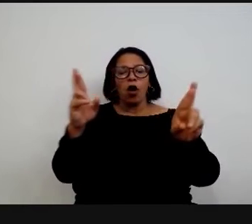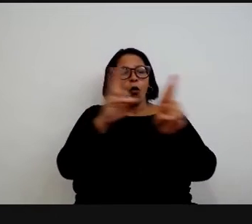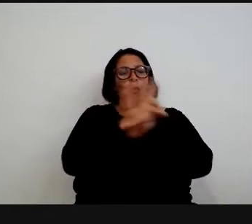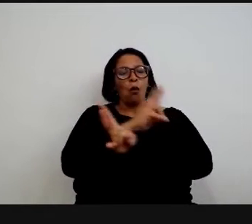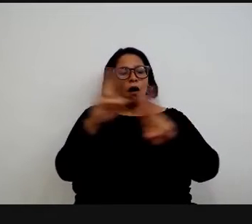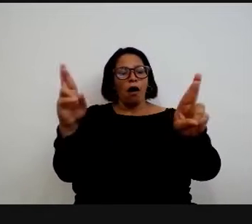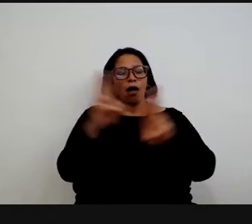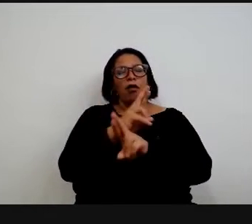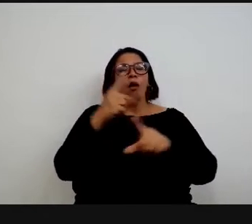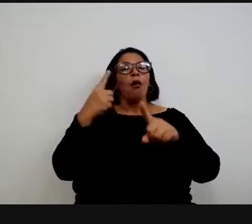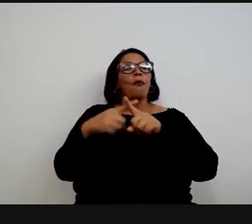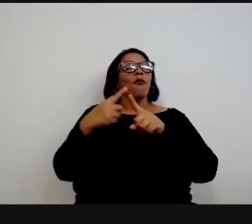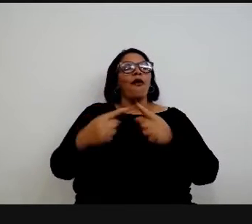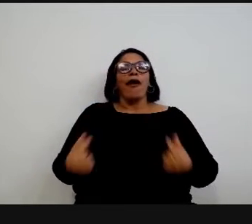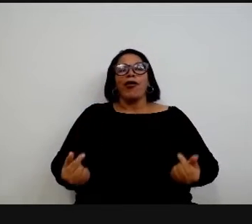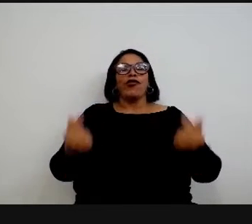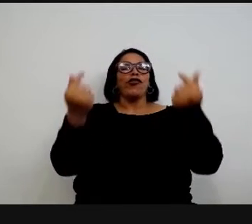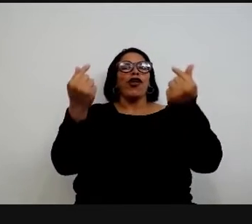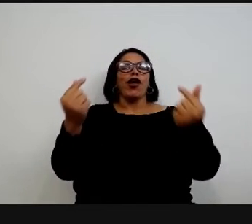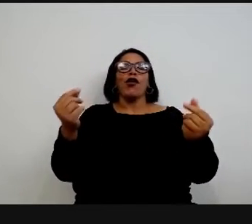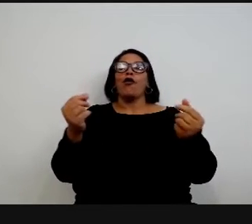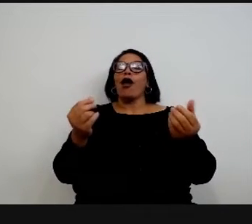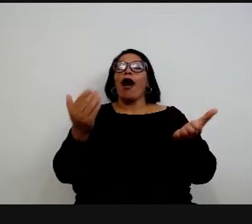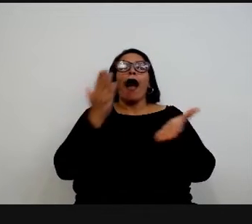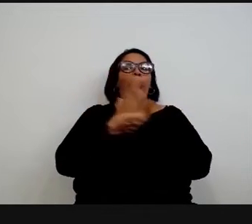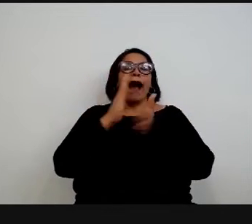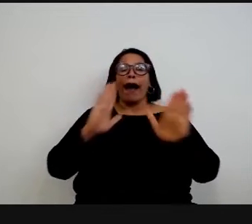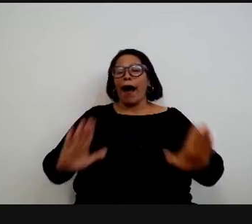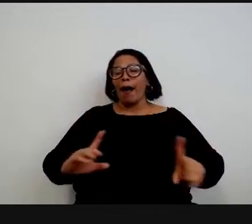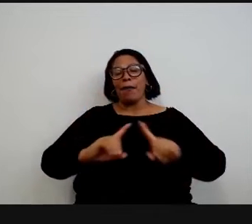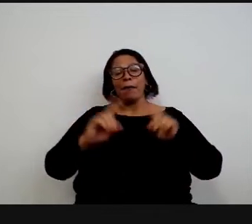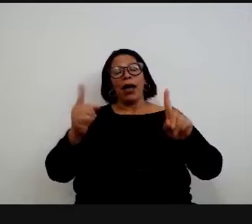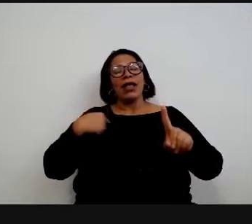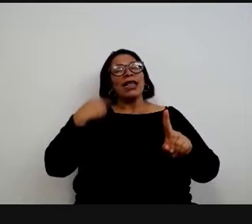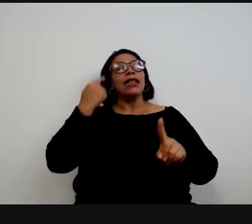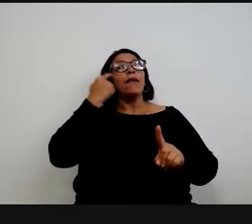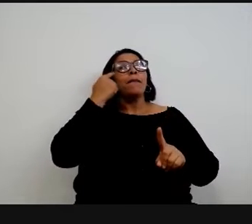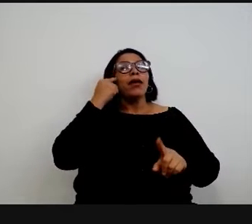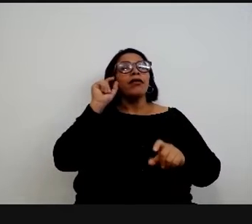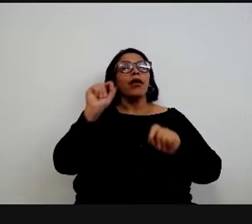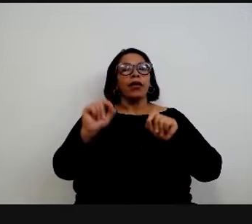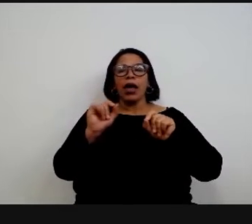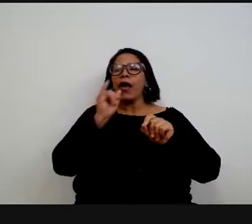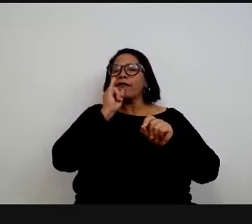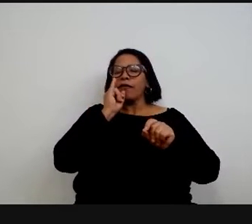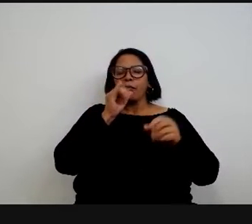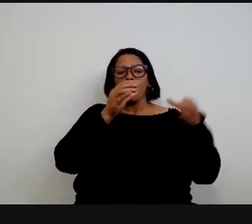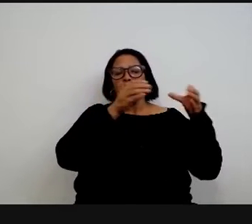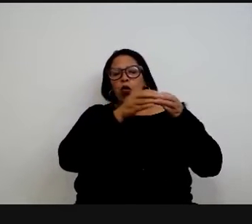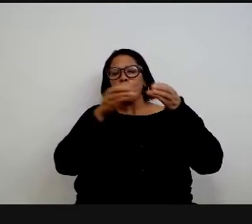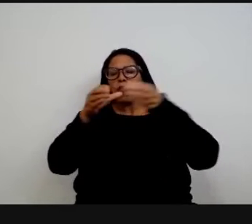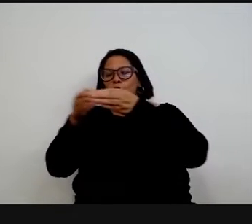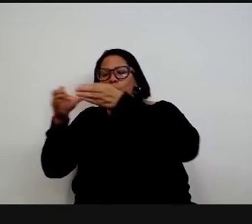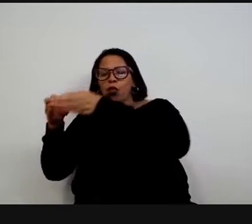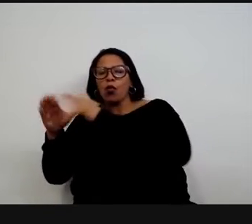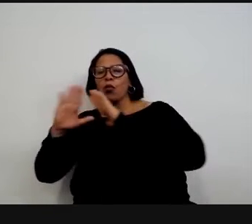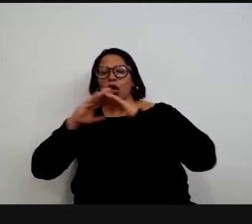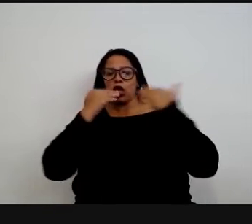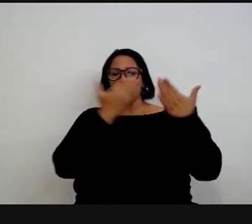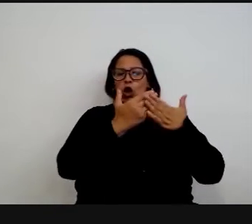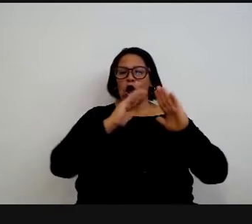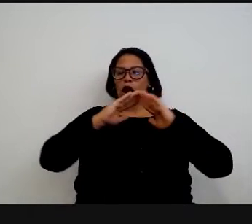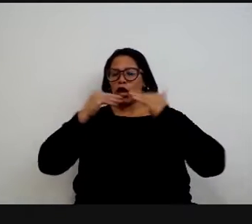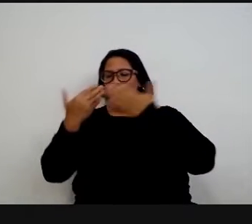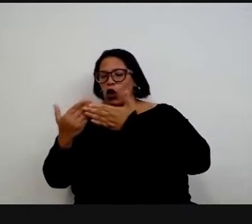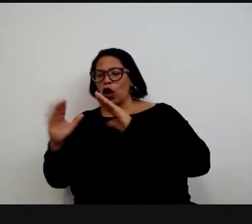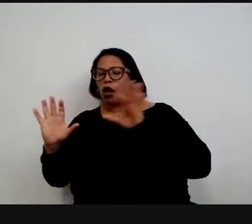porque se os recursos são escassos, né? Mas se nós juntarmos essa escassez, né, de um, de outro, nesse complemento, a gente consegue